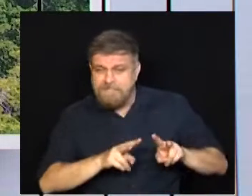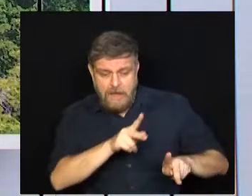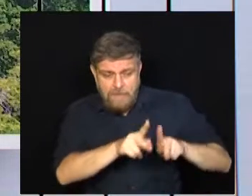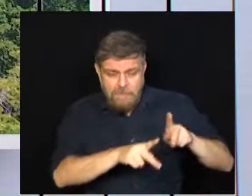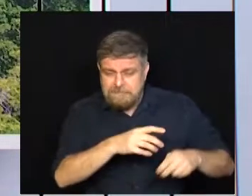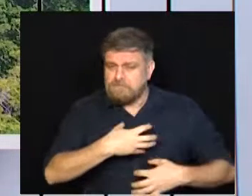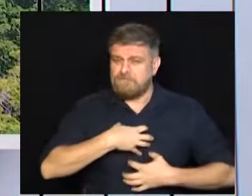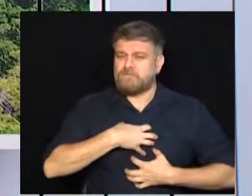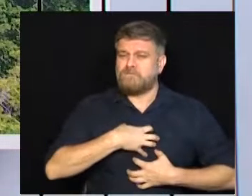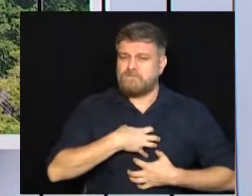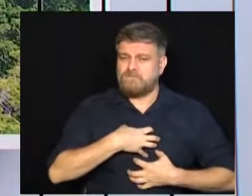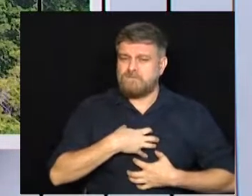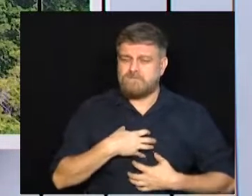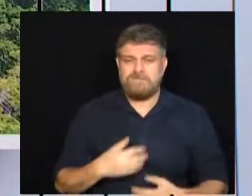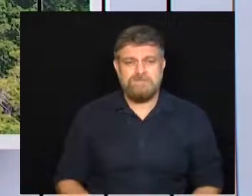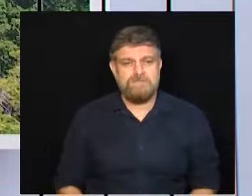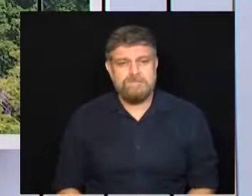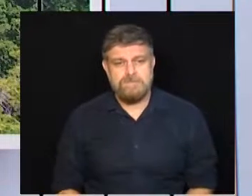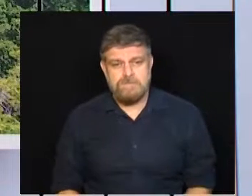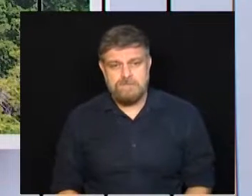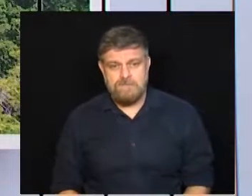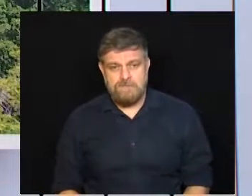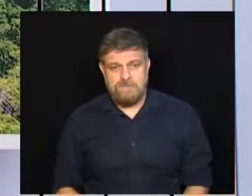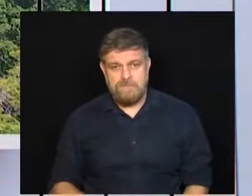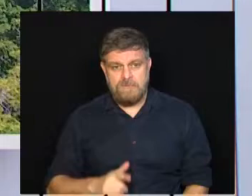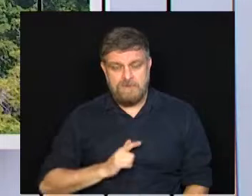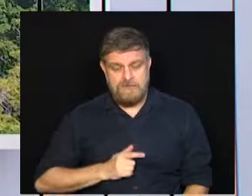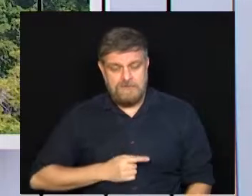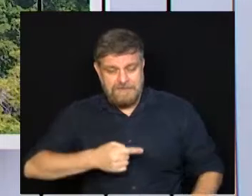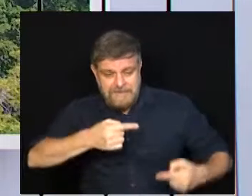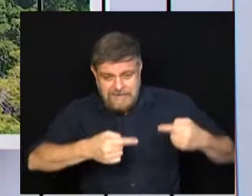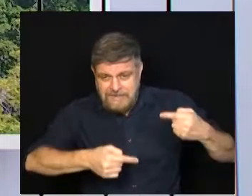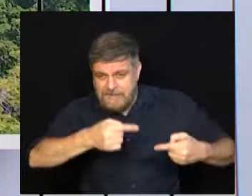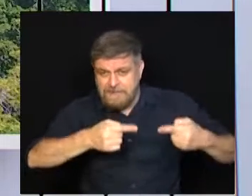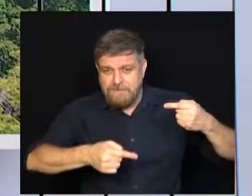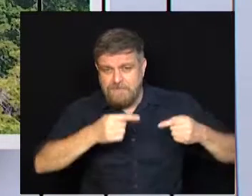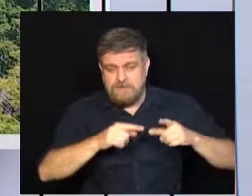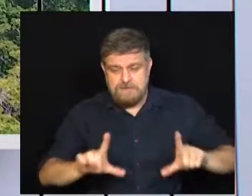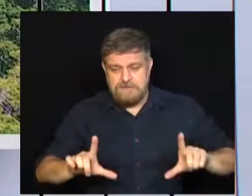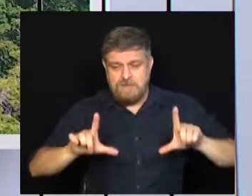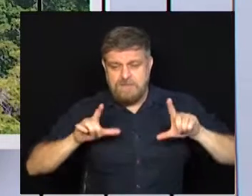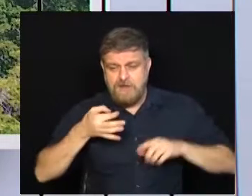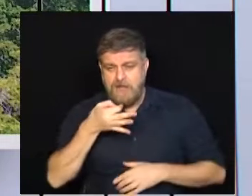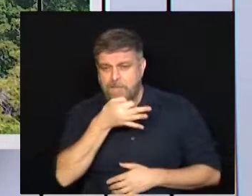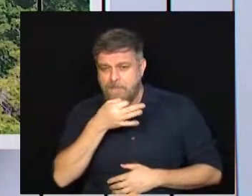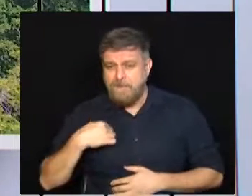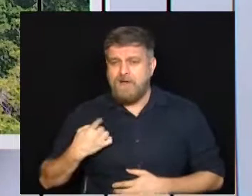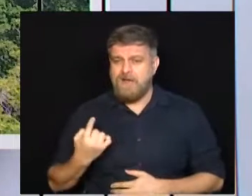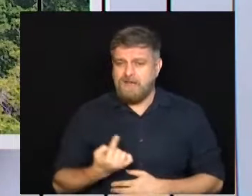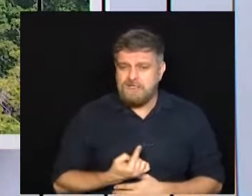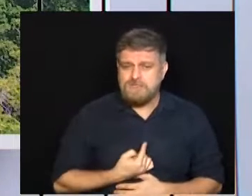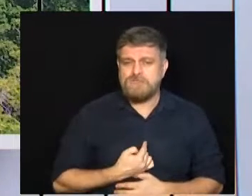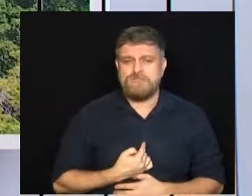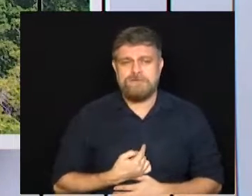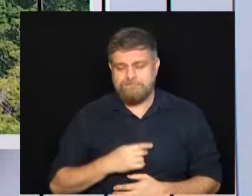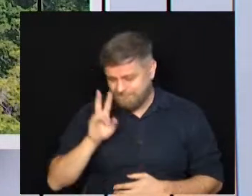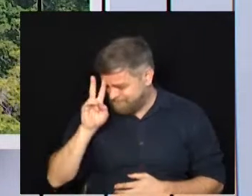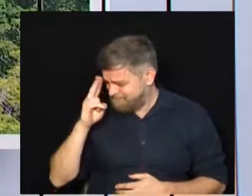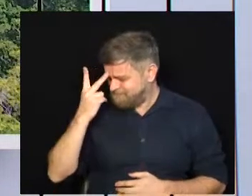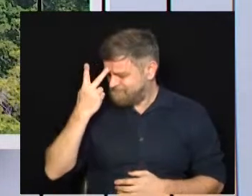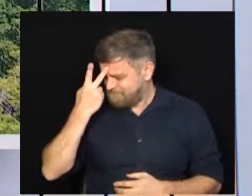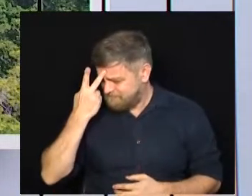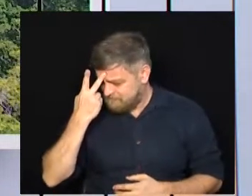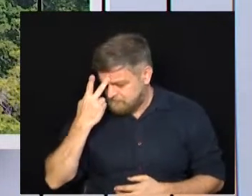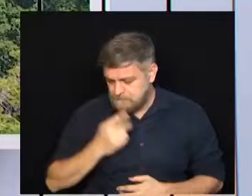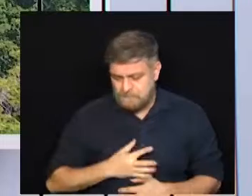população. Então, a gente quer trazer esse debate, né, nesse espaço para que a gente consiga mudar um pouco essa realidade